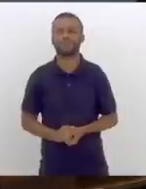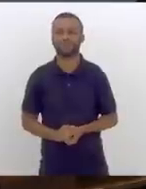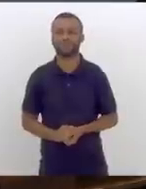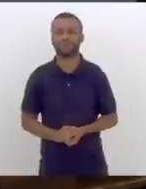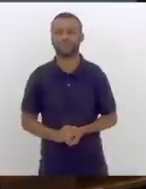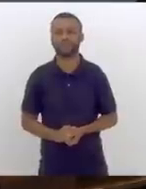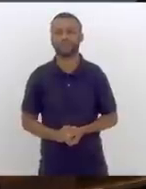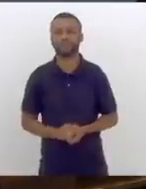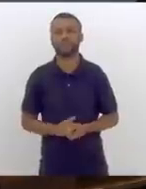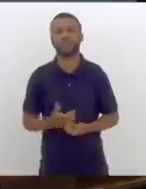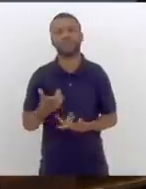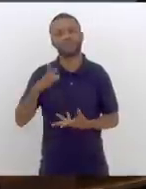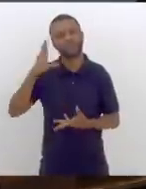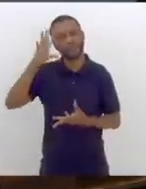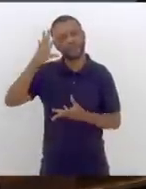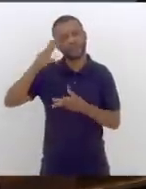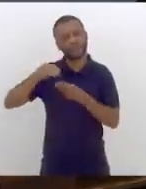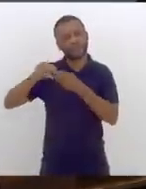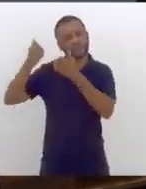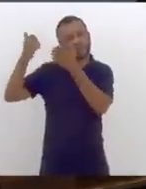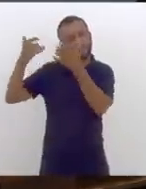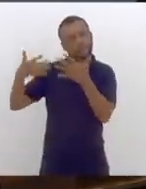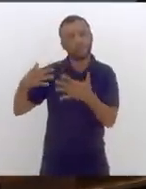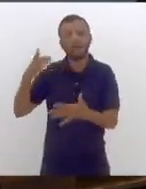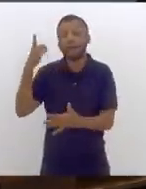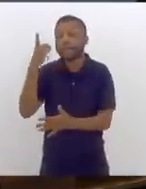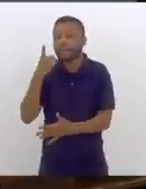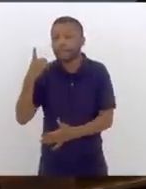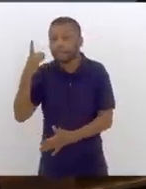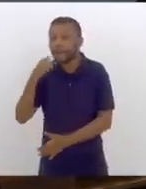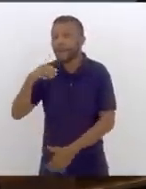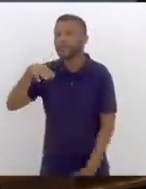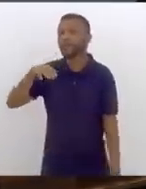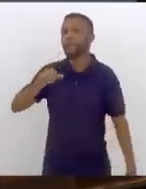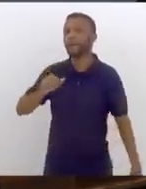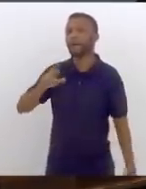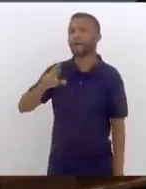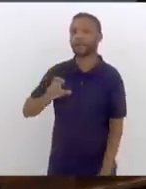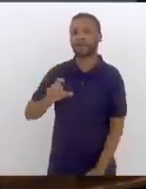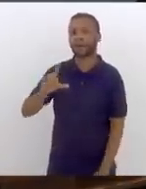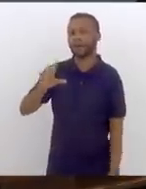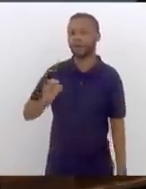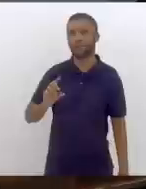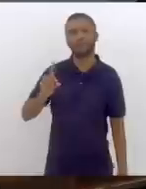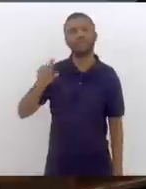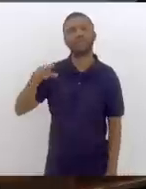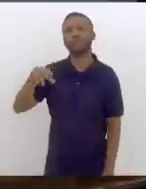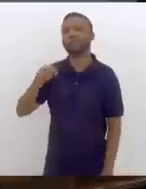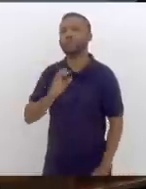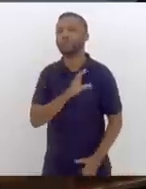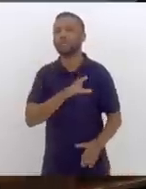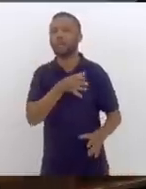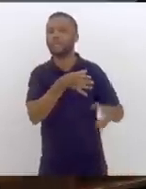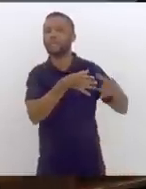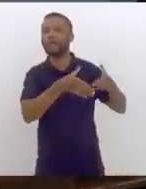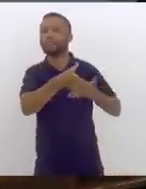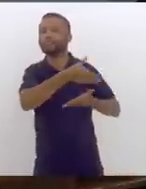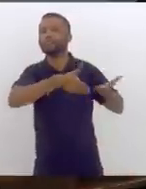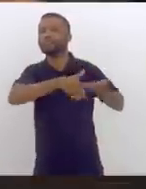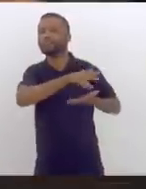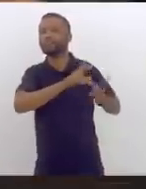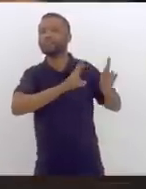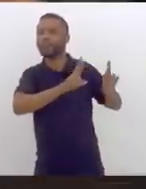eu entendi o que você falou Marcelo Deputado Marcelo Dino e a Corporação que a gente espera deles é o seguinte Será que a